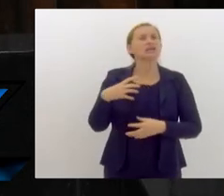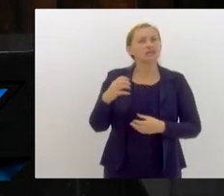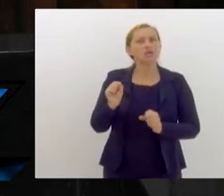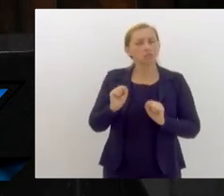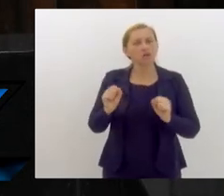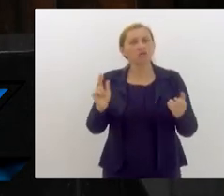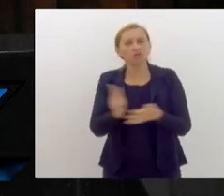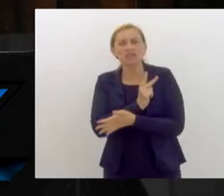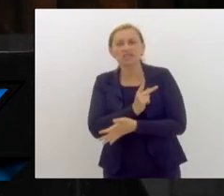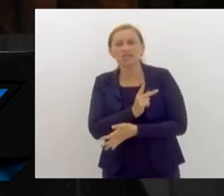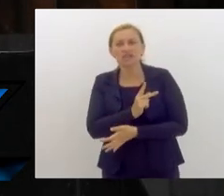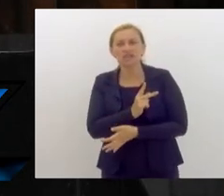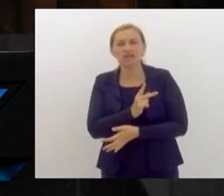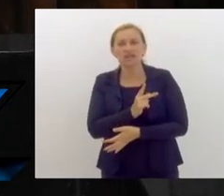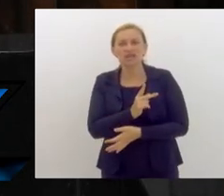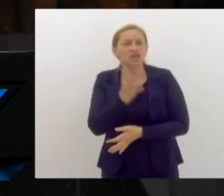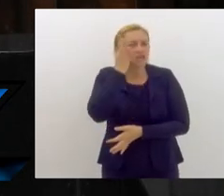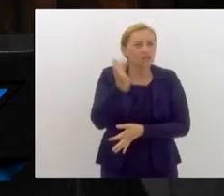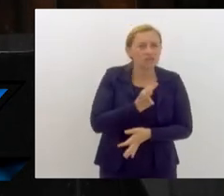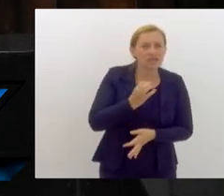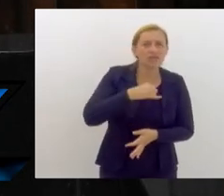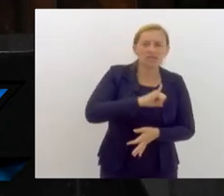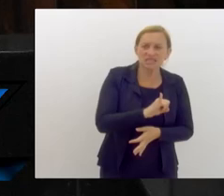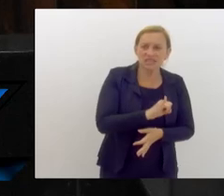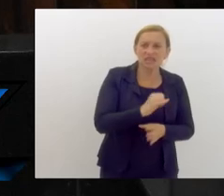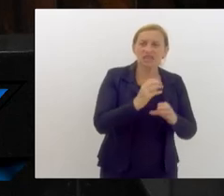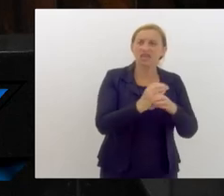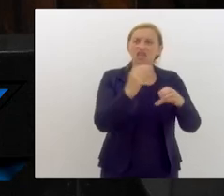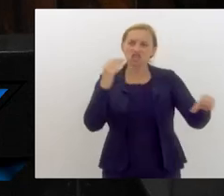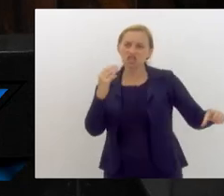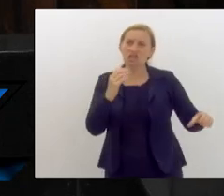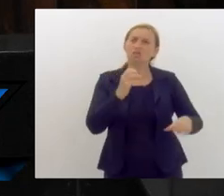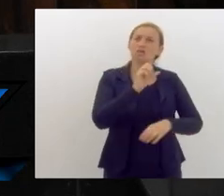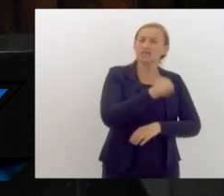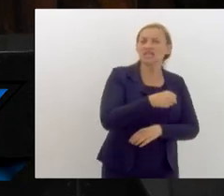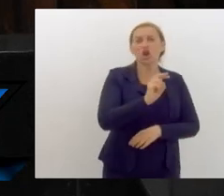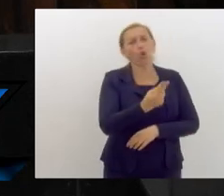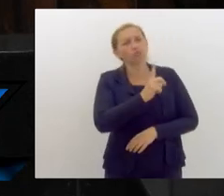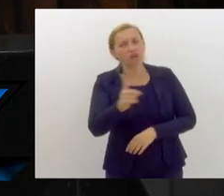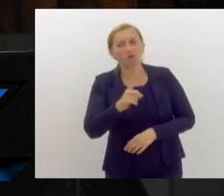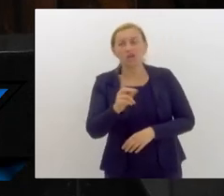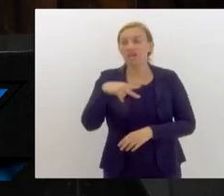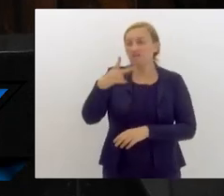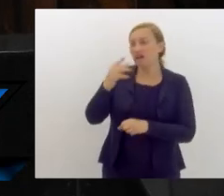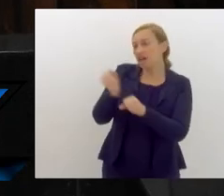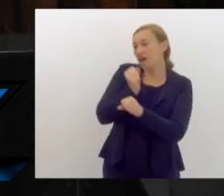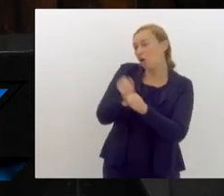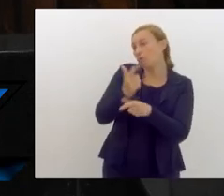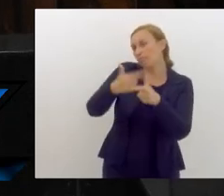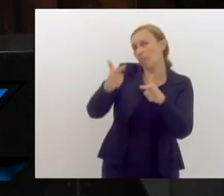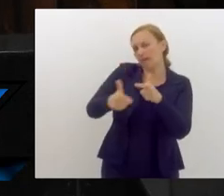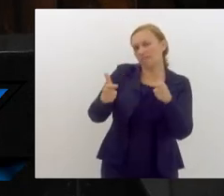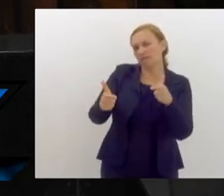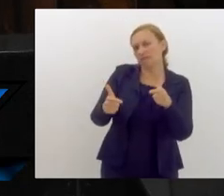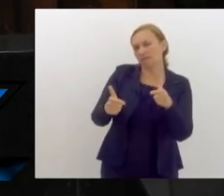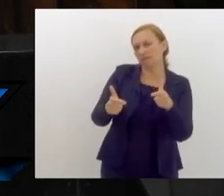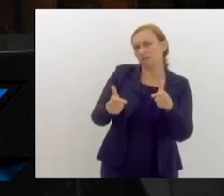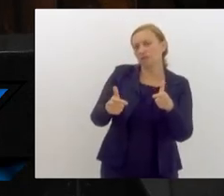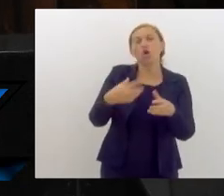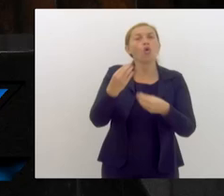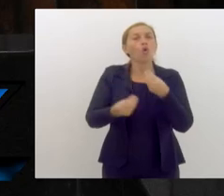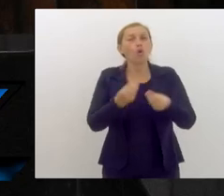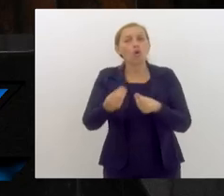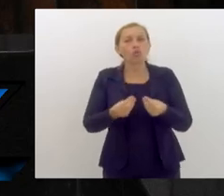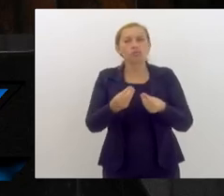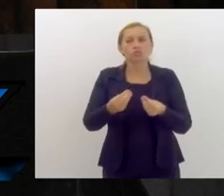Municipal a pessoa não sabe se foi lá com engenheiro ou não e fala que a obra tá com problema vamos ver